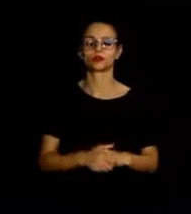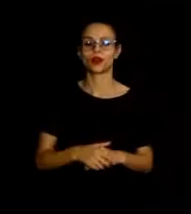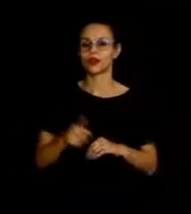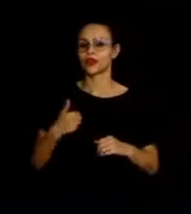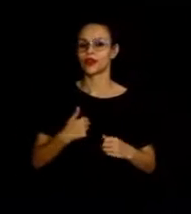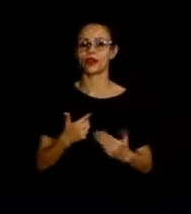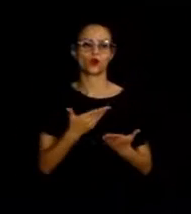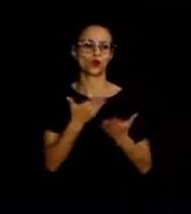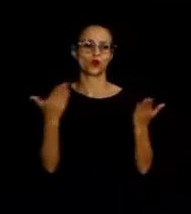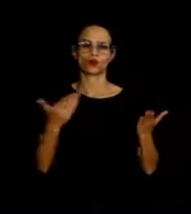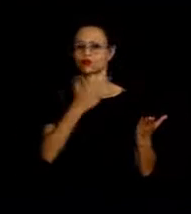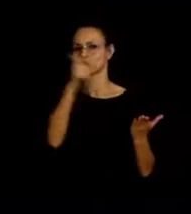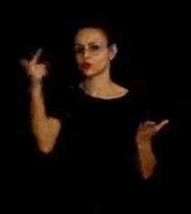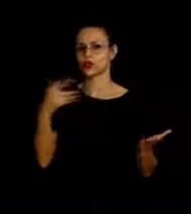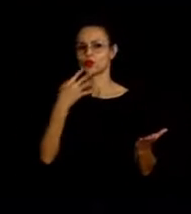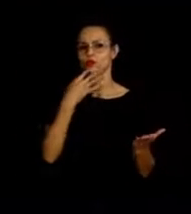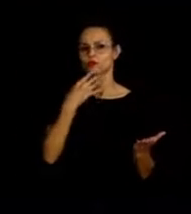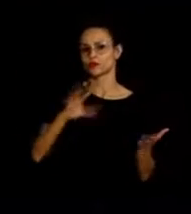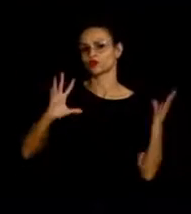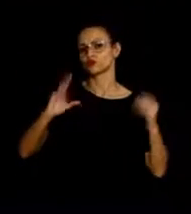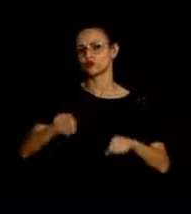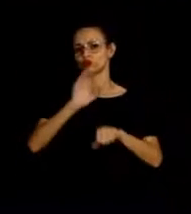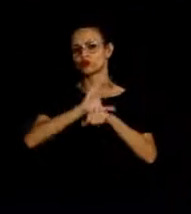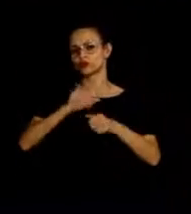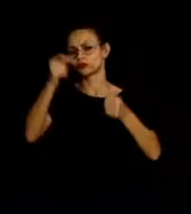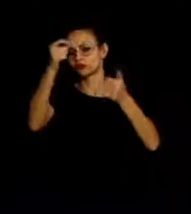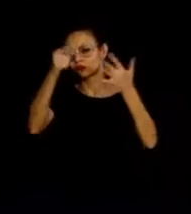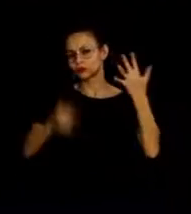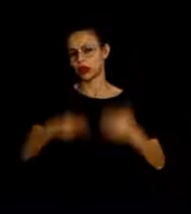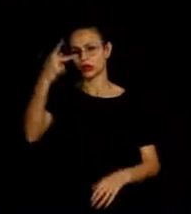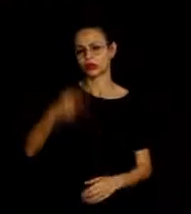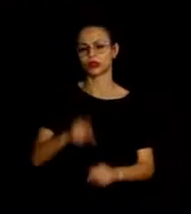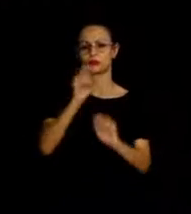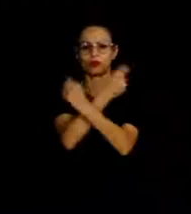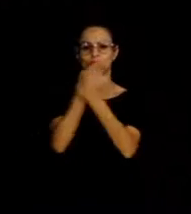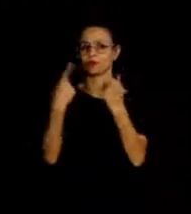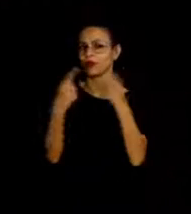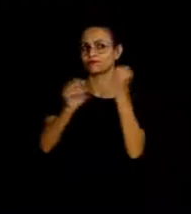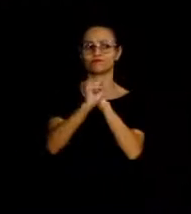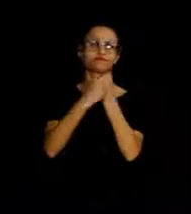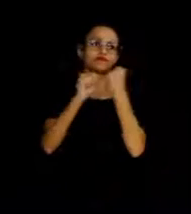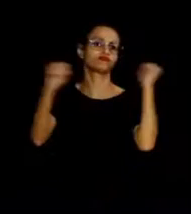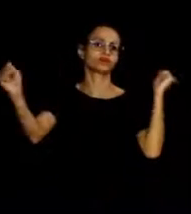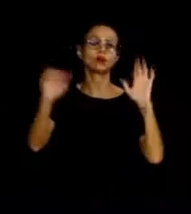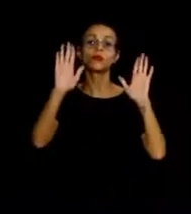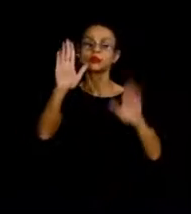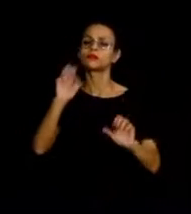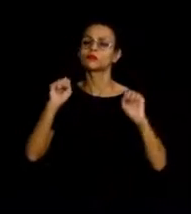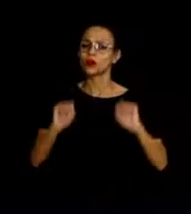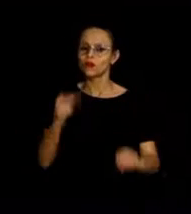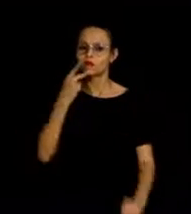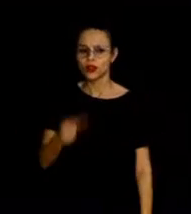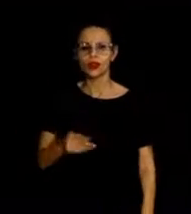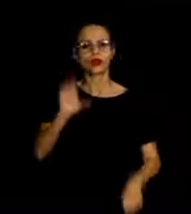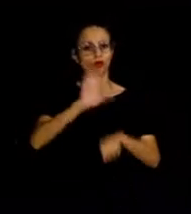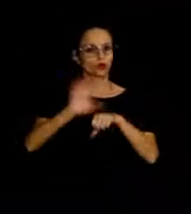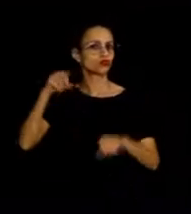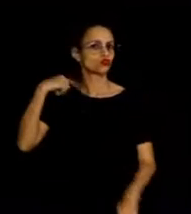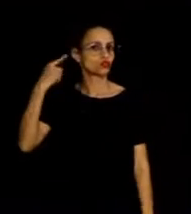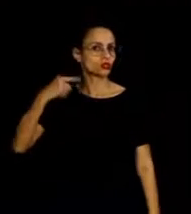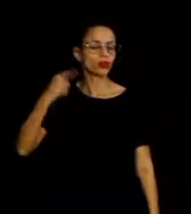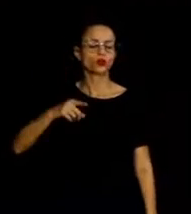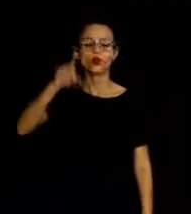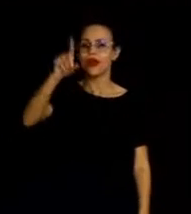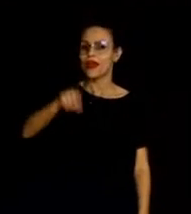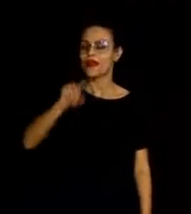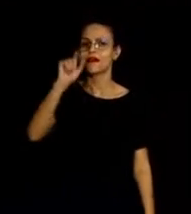eu não tenho conhecimento de todos os cursos daqui da instituição porque é uma a gigantesca Mas eu posso te afirmar que o curso de direito é